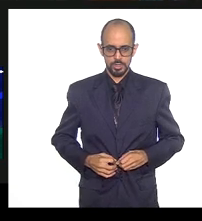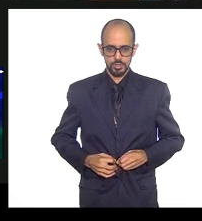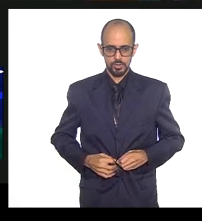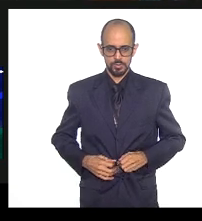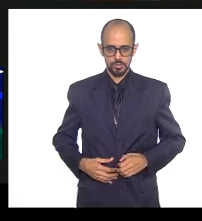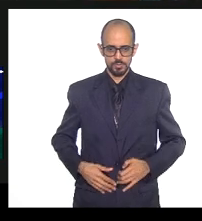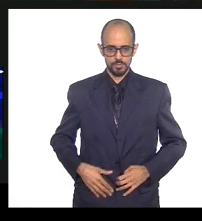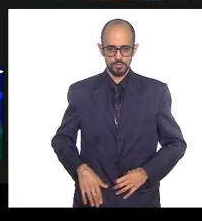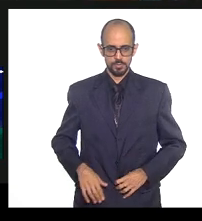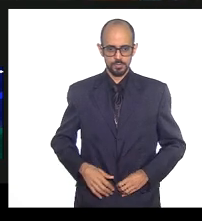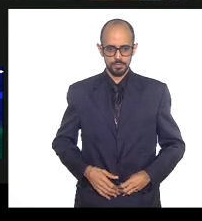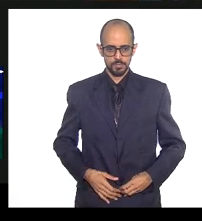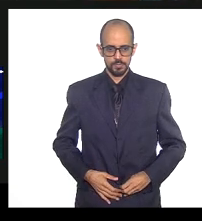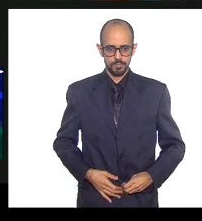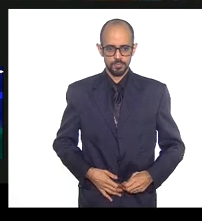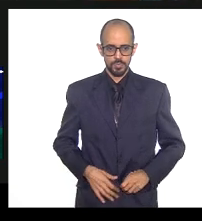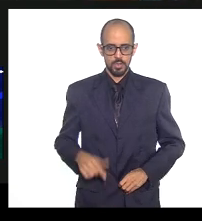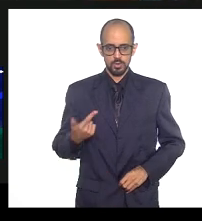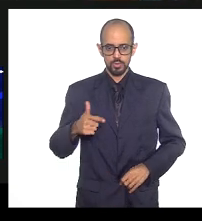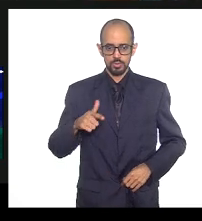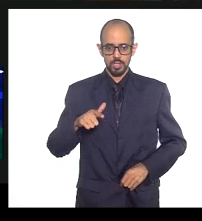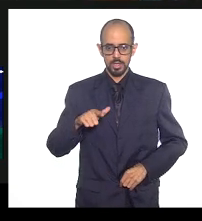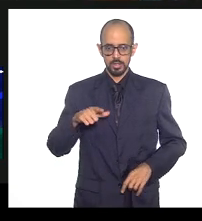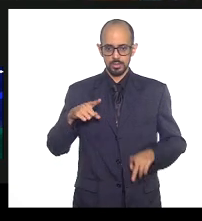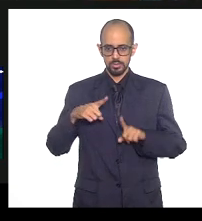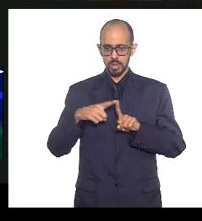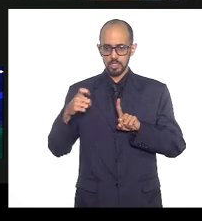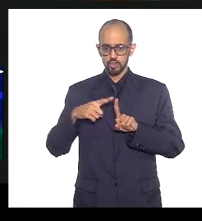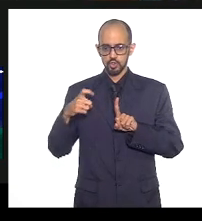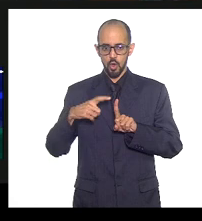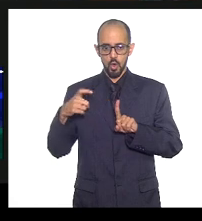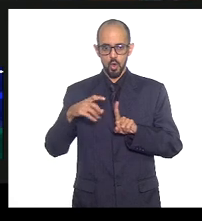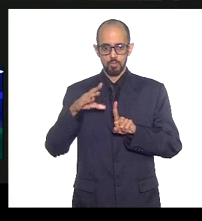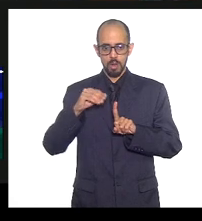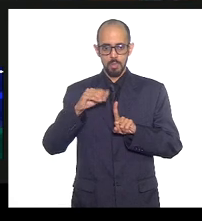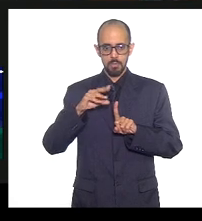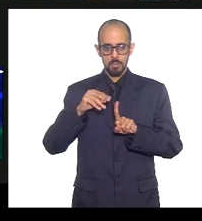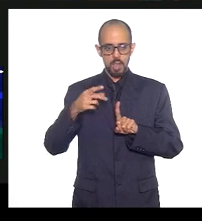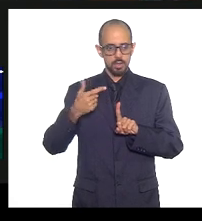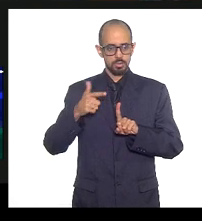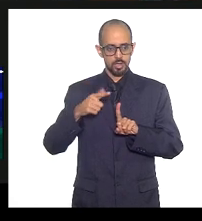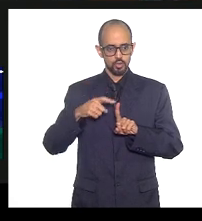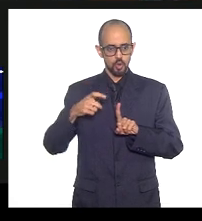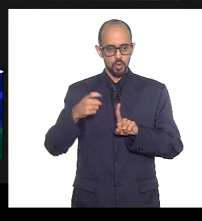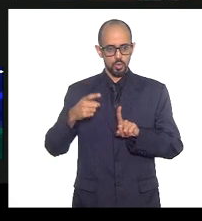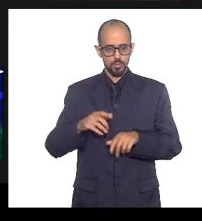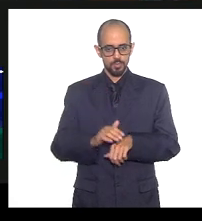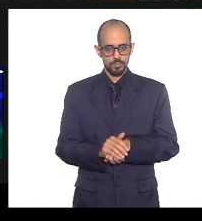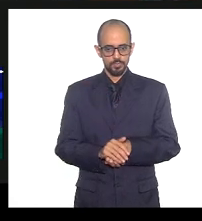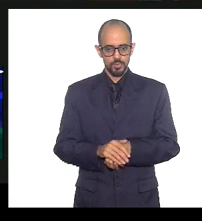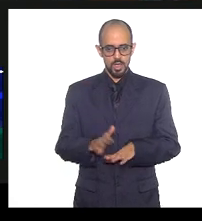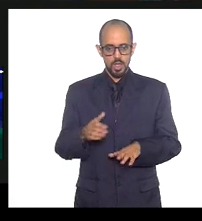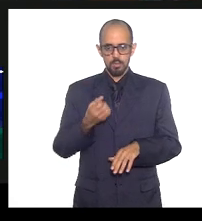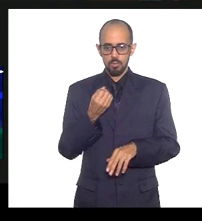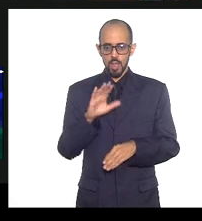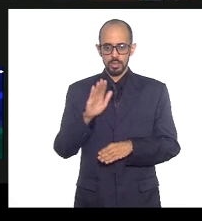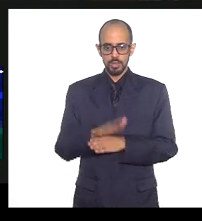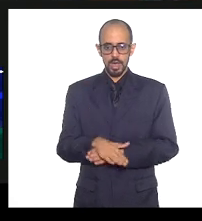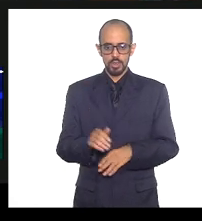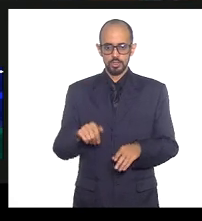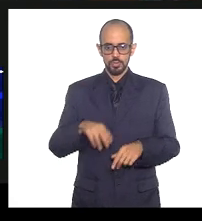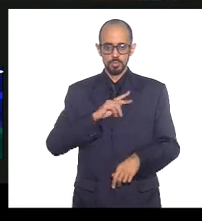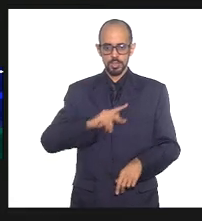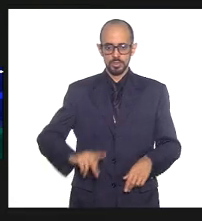Mas vai falando. Está sem som, Sérginho. Sem som, Sérgio. Boa tarde, presidente. Boa tarde. Boa tarde,